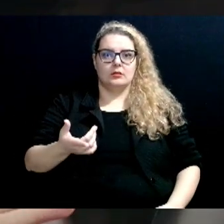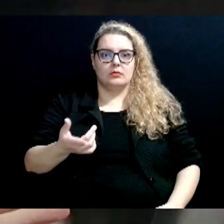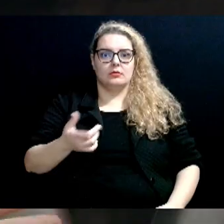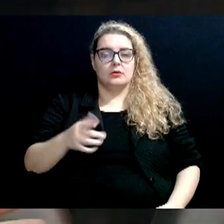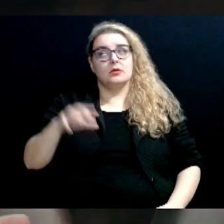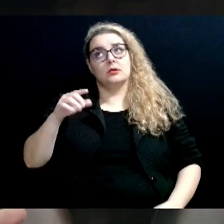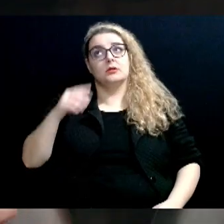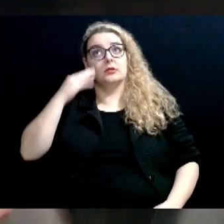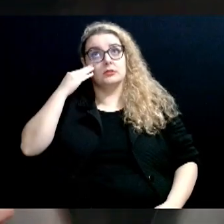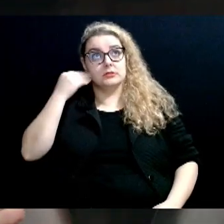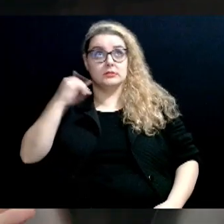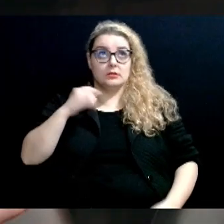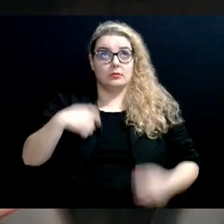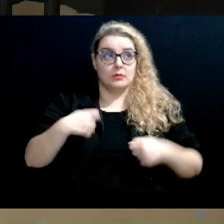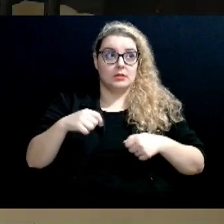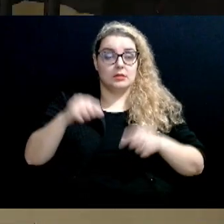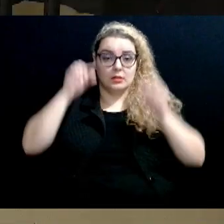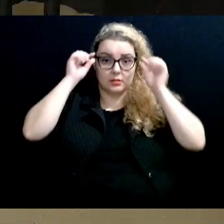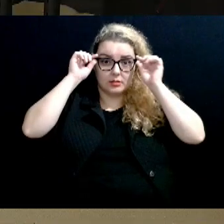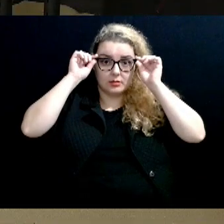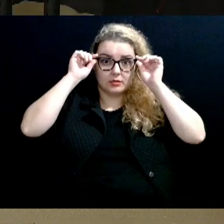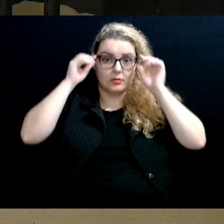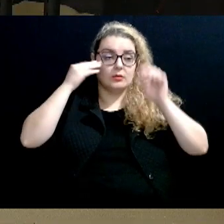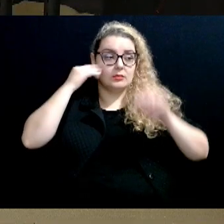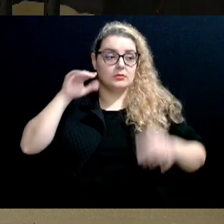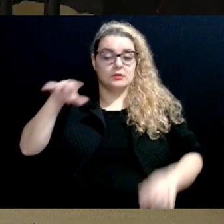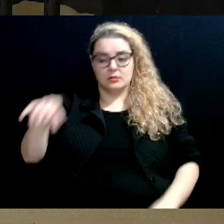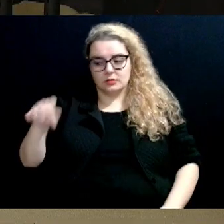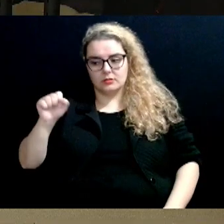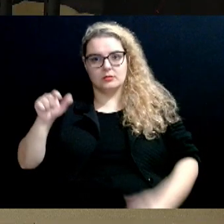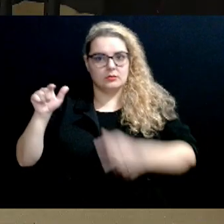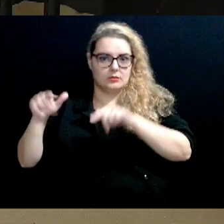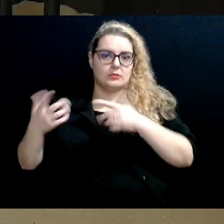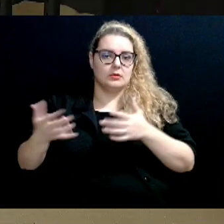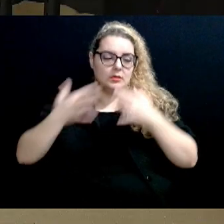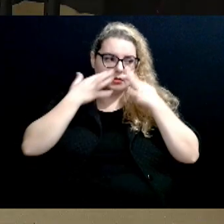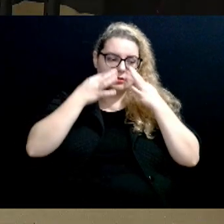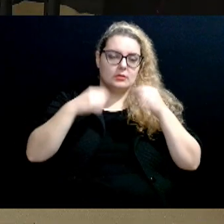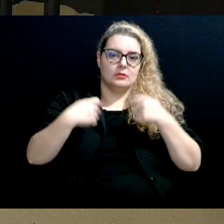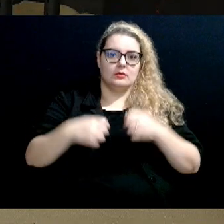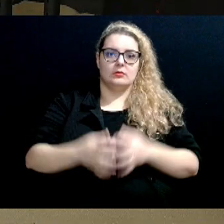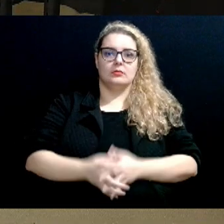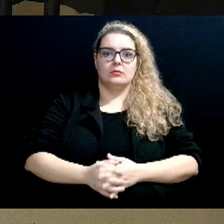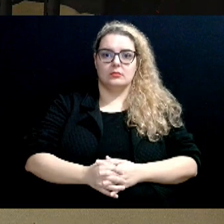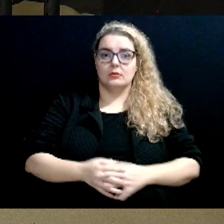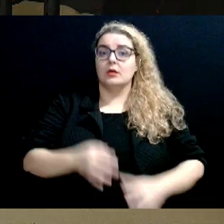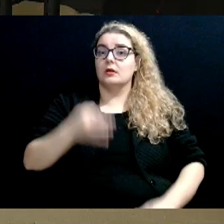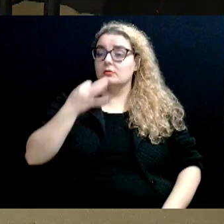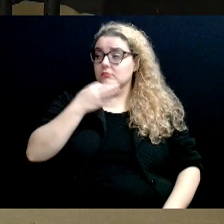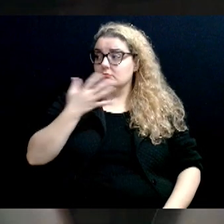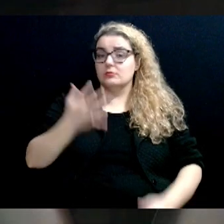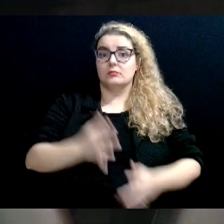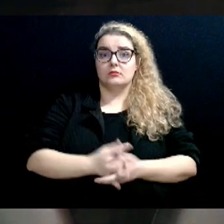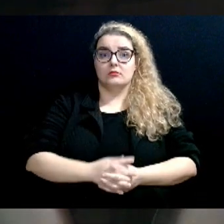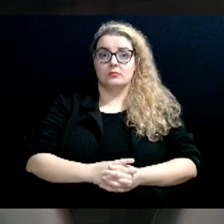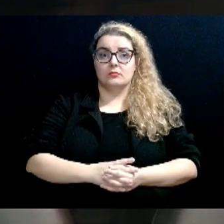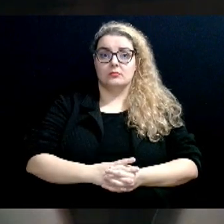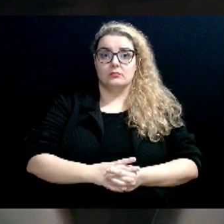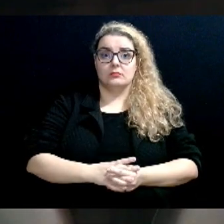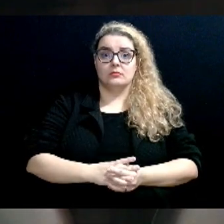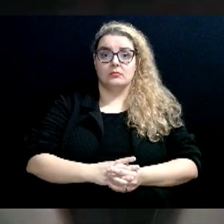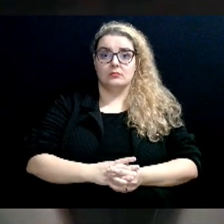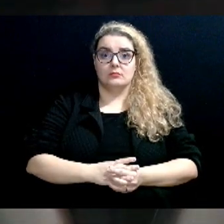precisa de uma atenção naquele momento. Excelente. Pode continuar para a gente ler. E a gente